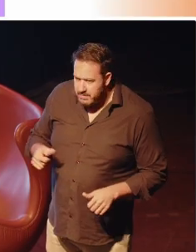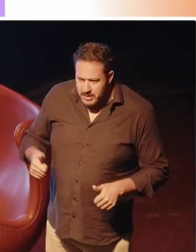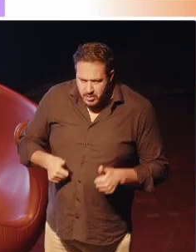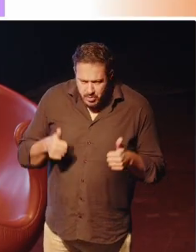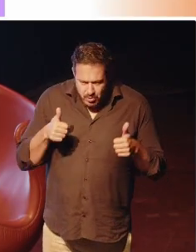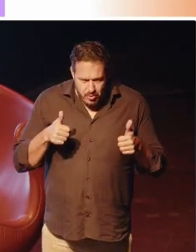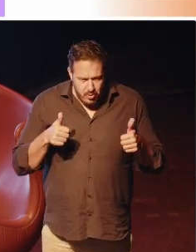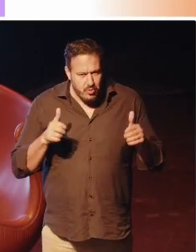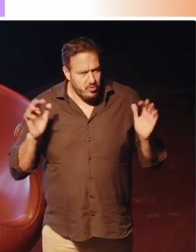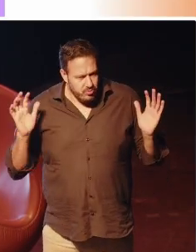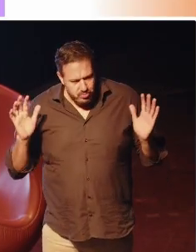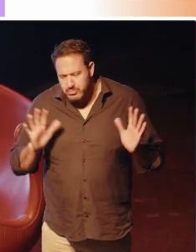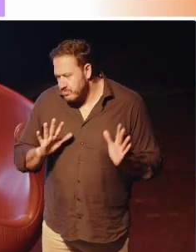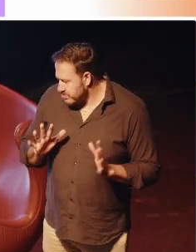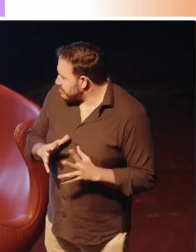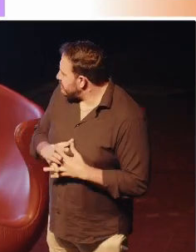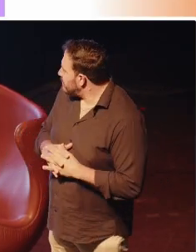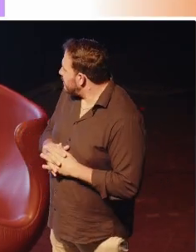Melhorou?